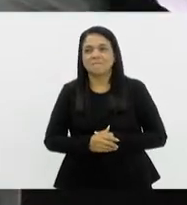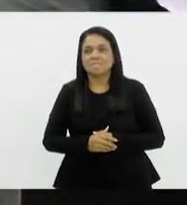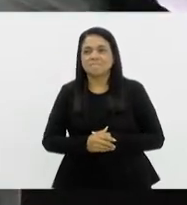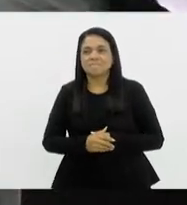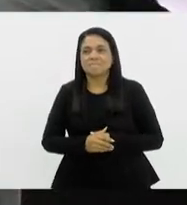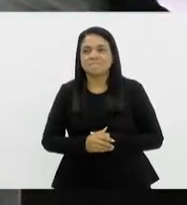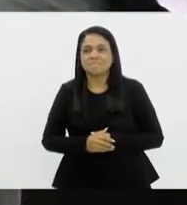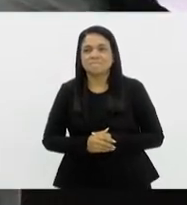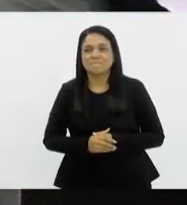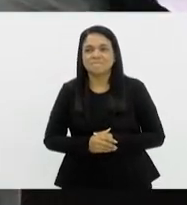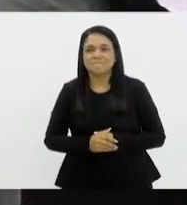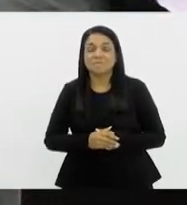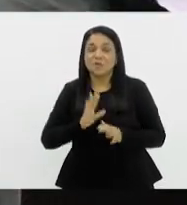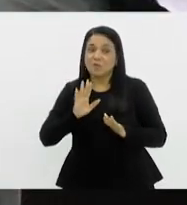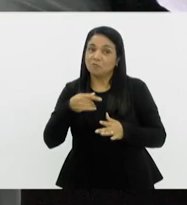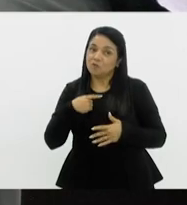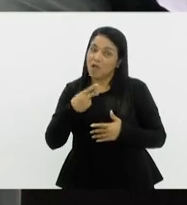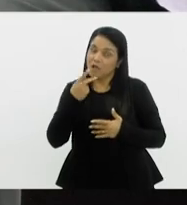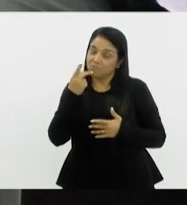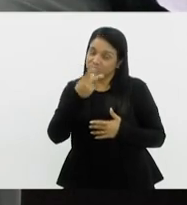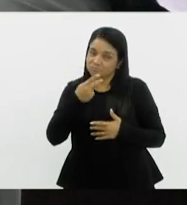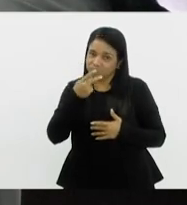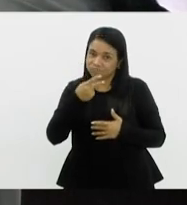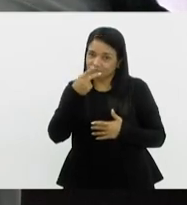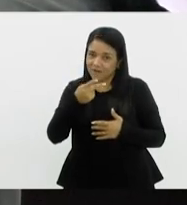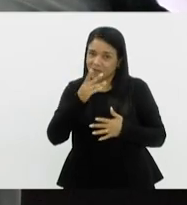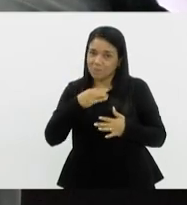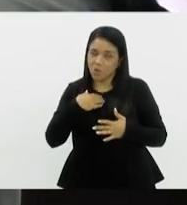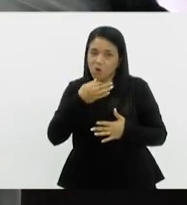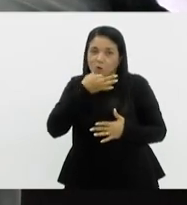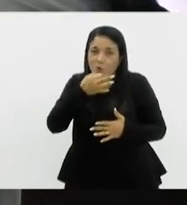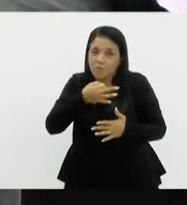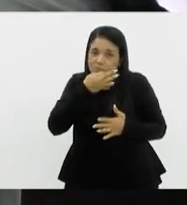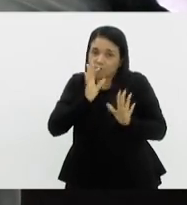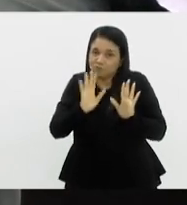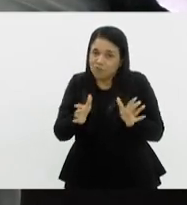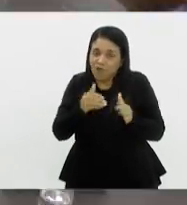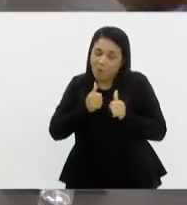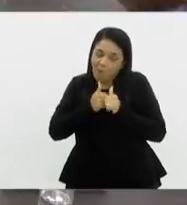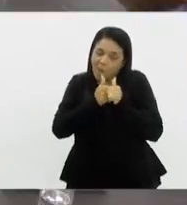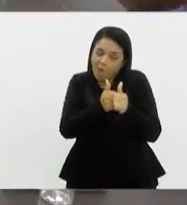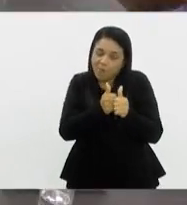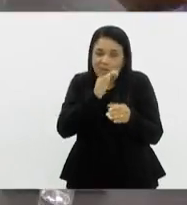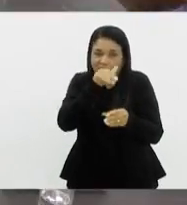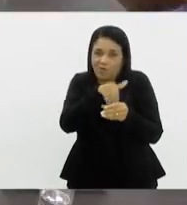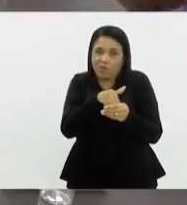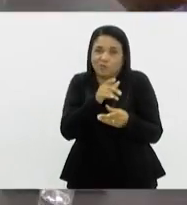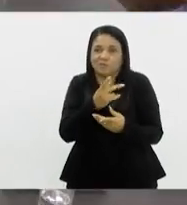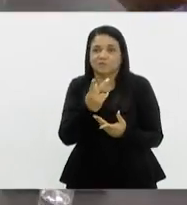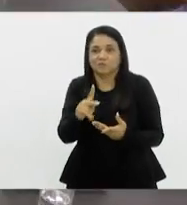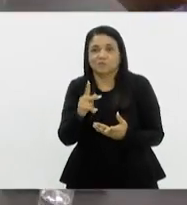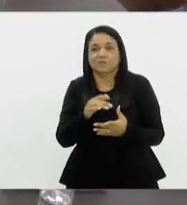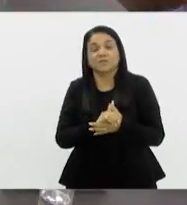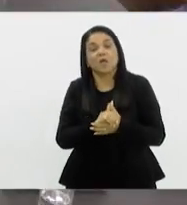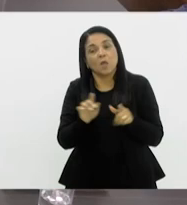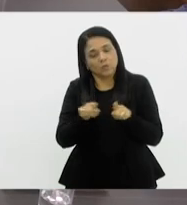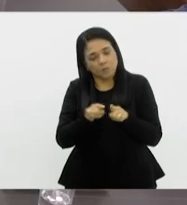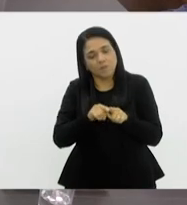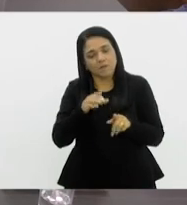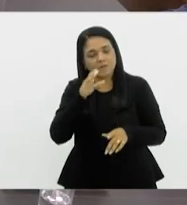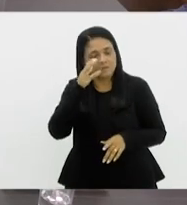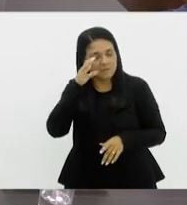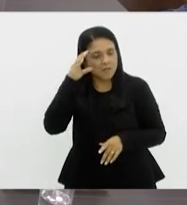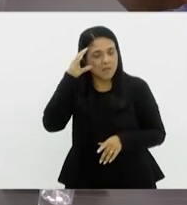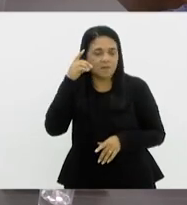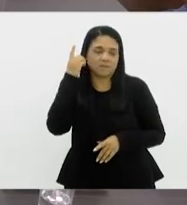Eu já externei minha opinião... Eu acompanho Vossa Excelência. Deputada Célia. Acompanho Vossa Excelência também com esse